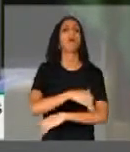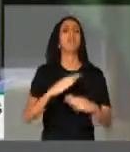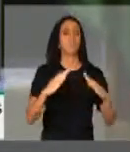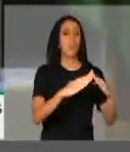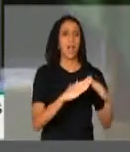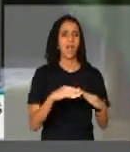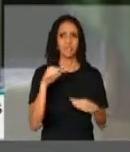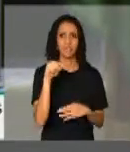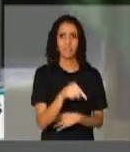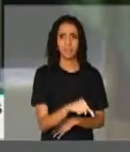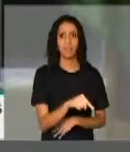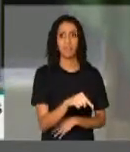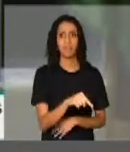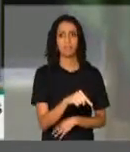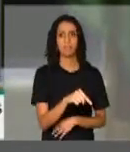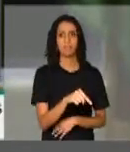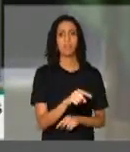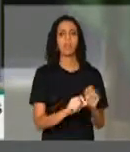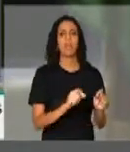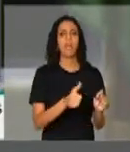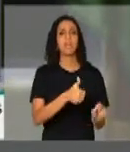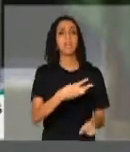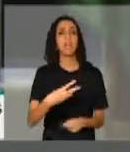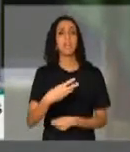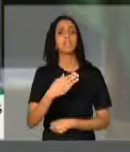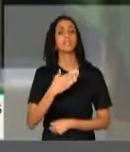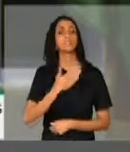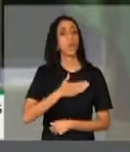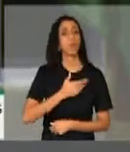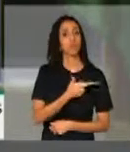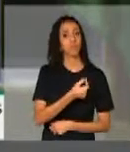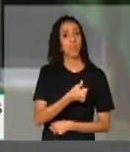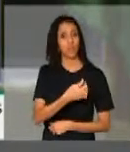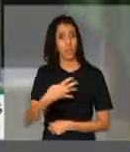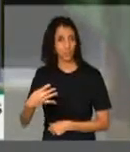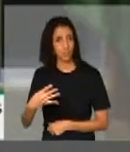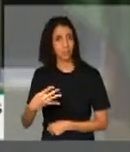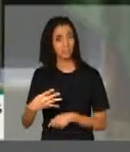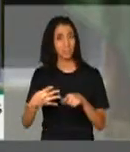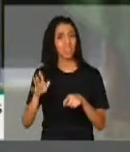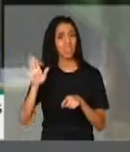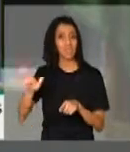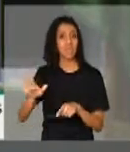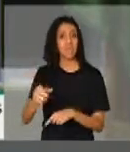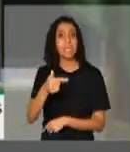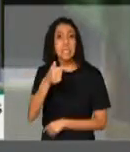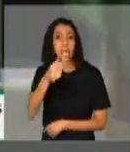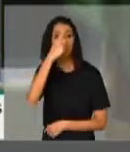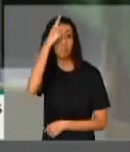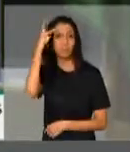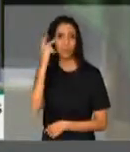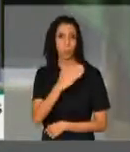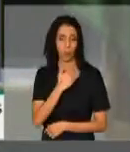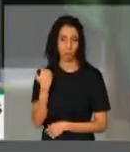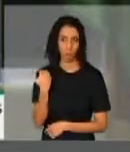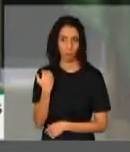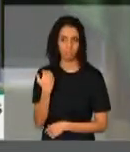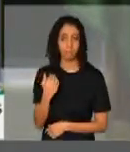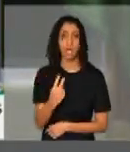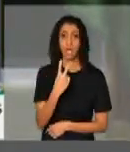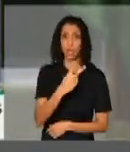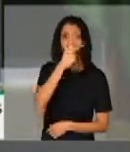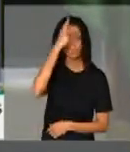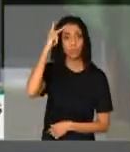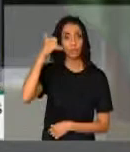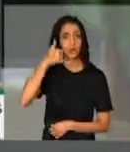do bairro do boqueirão em santos no dia 3 de agosto de 2014 neste acidente morreram sete pessoas morreram 12